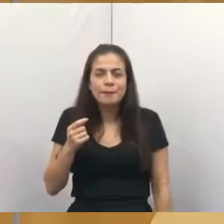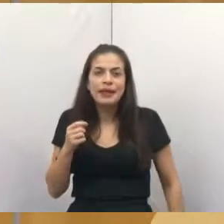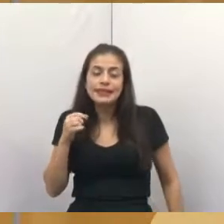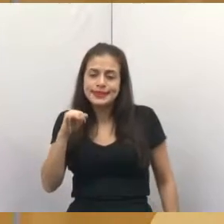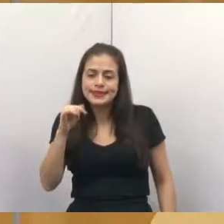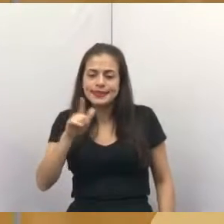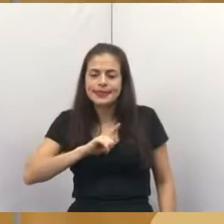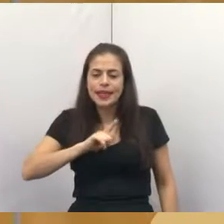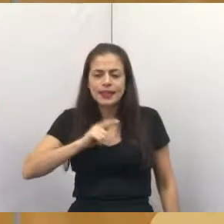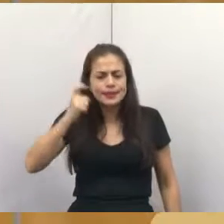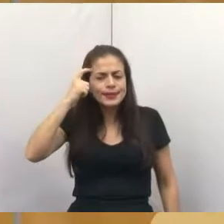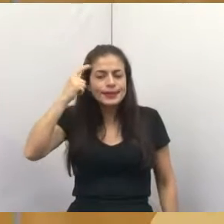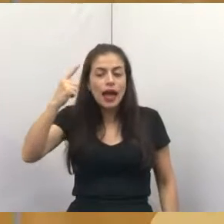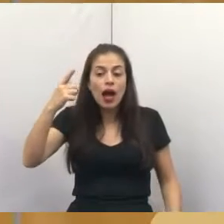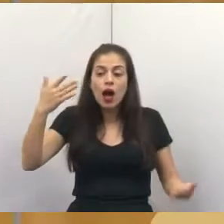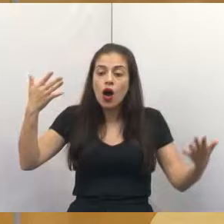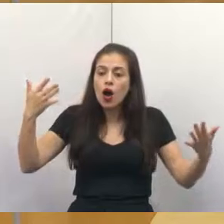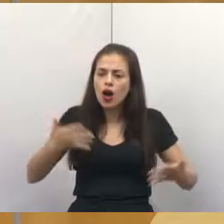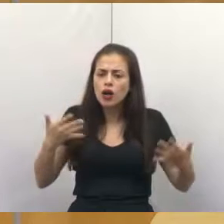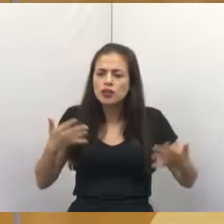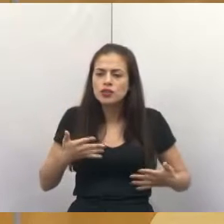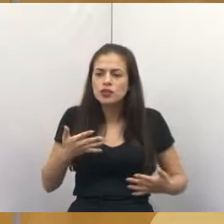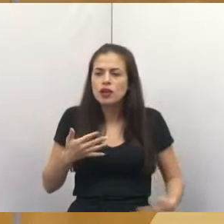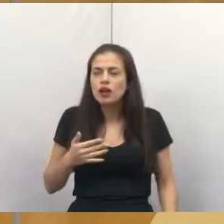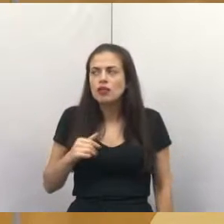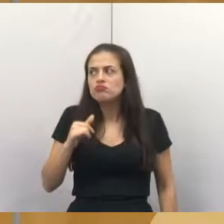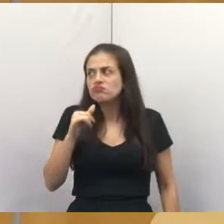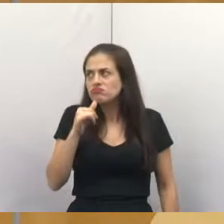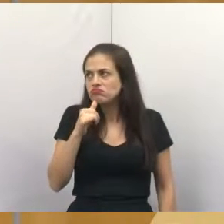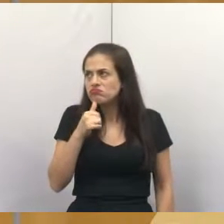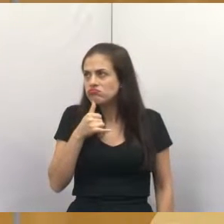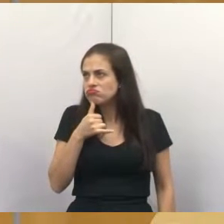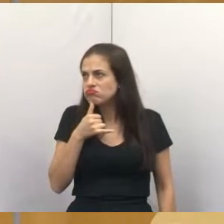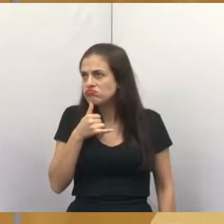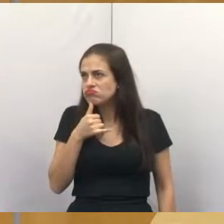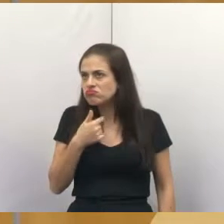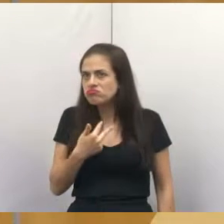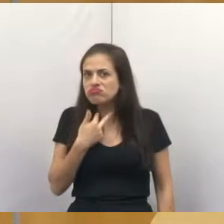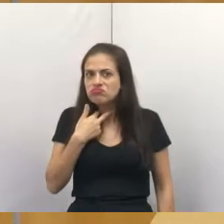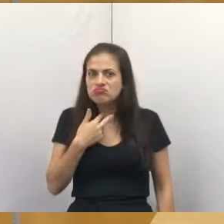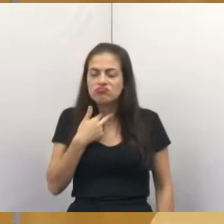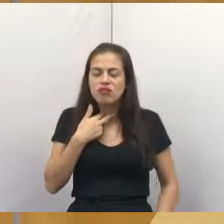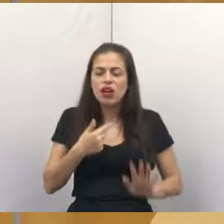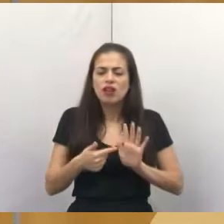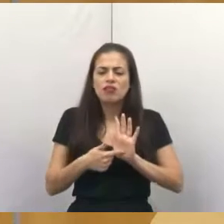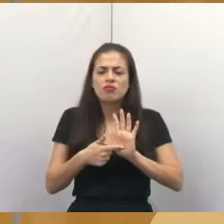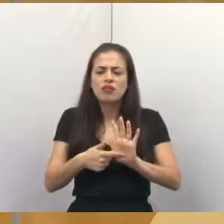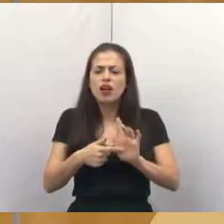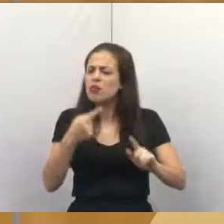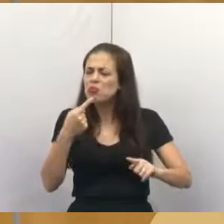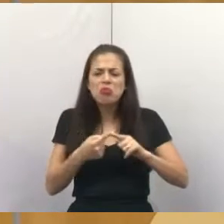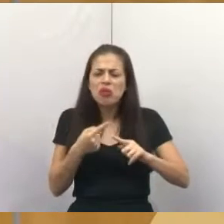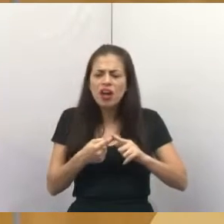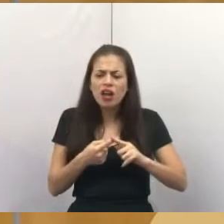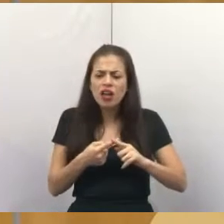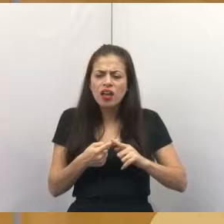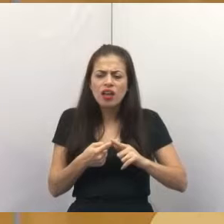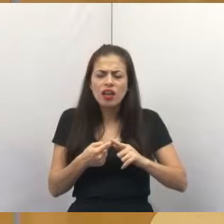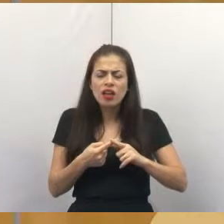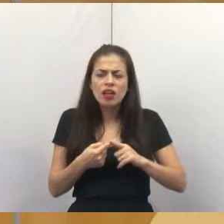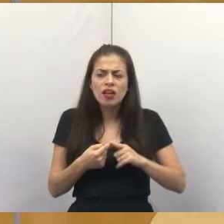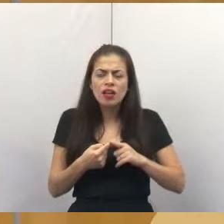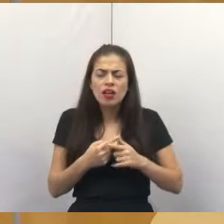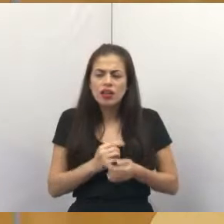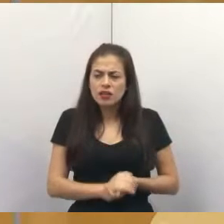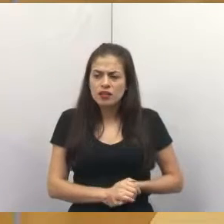ideia hoje, puxa, eu só vou ficar lamentando, porque eu não posso apresentar. Por quê? Se eu não tiver... Só mais um minuto, senhor